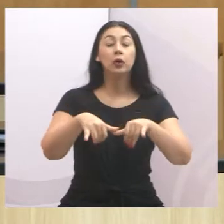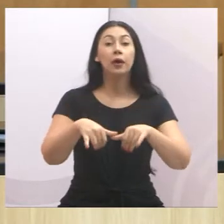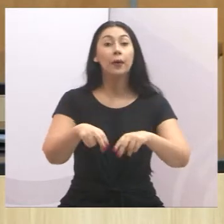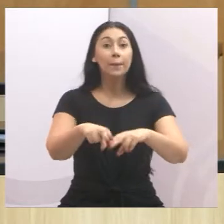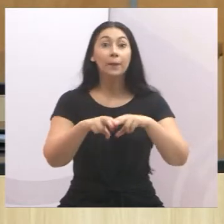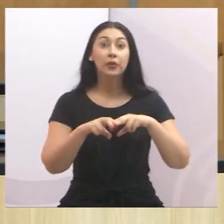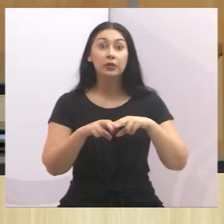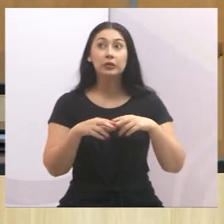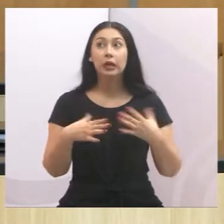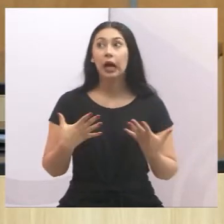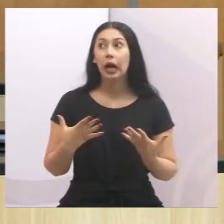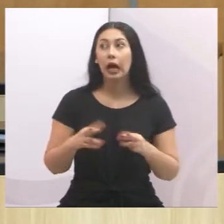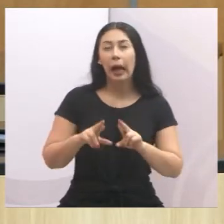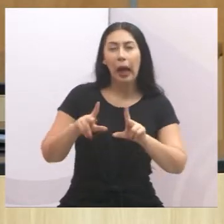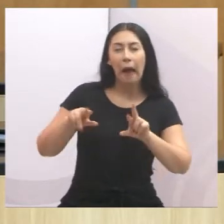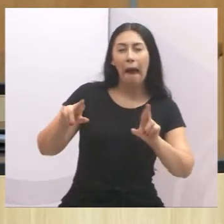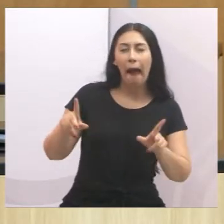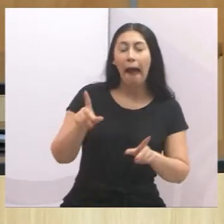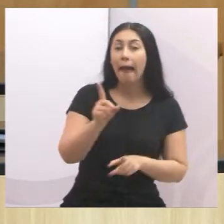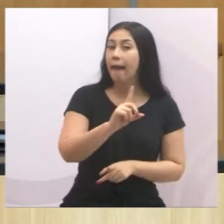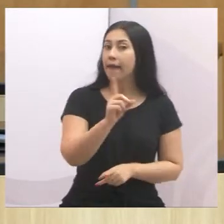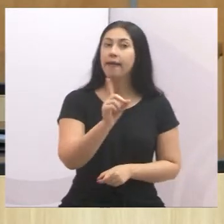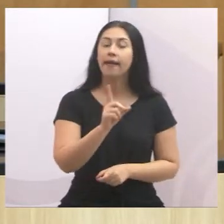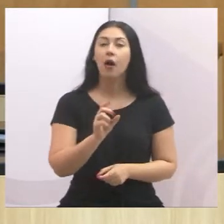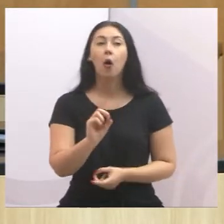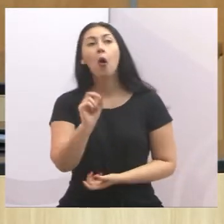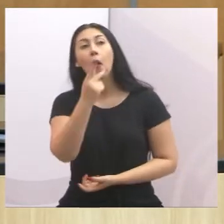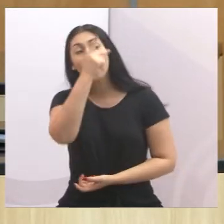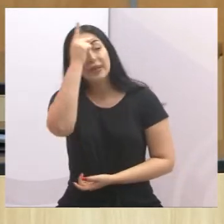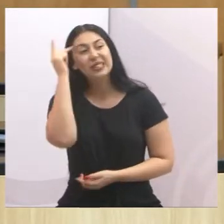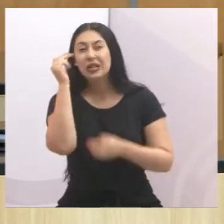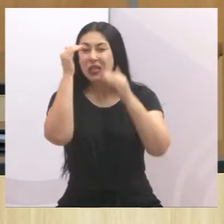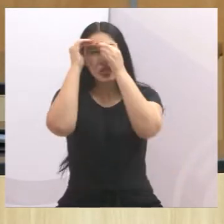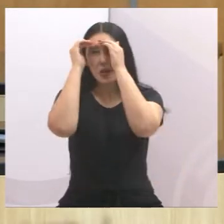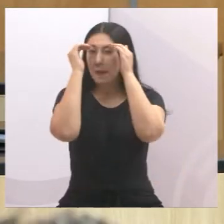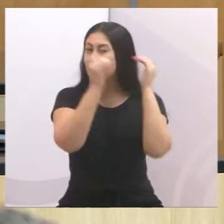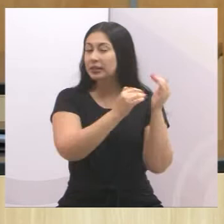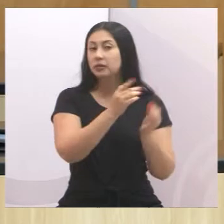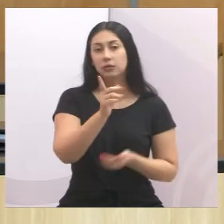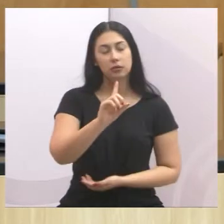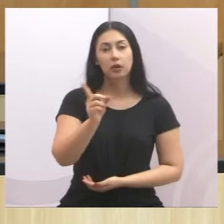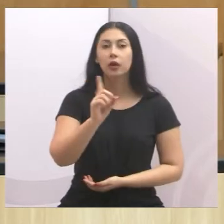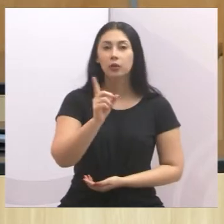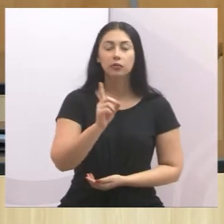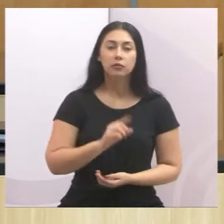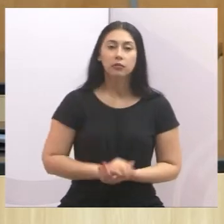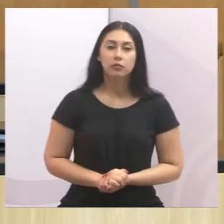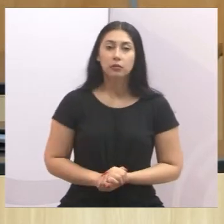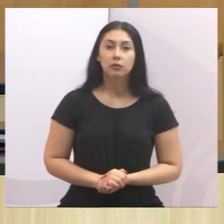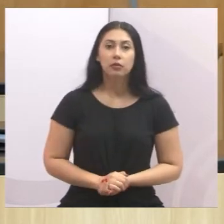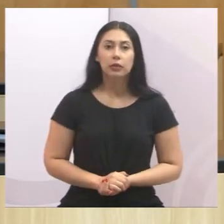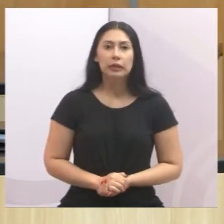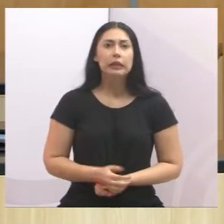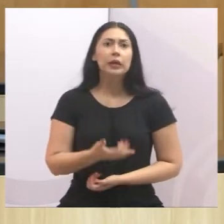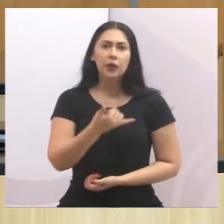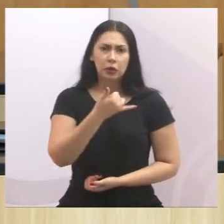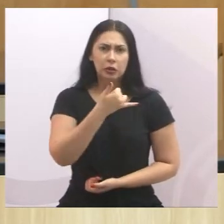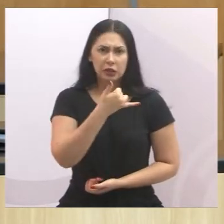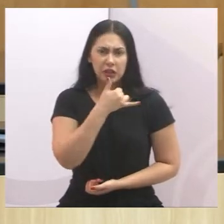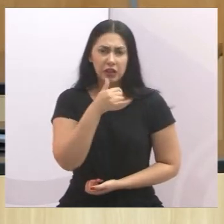portanto, de exceção, e nem muito menos de ação desobediente de funcionários terceirizados. Muito entristecidos,